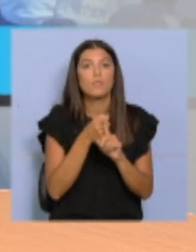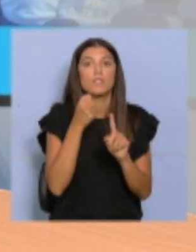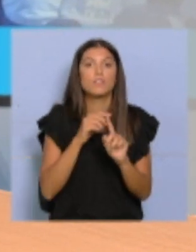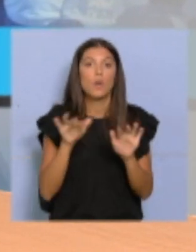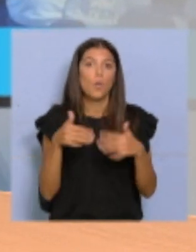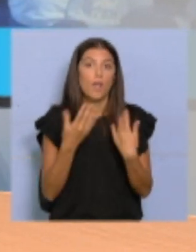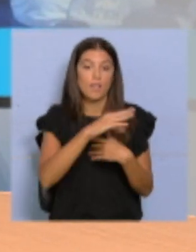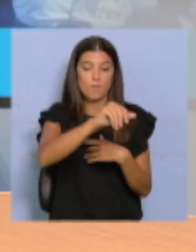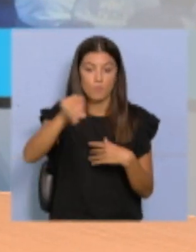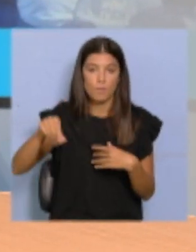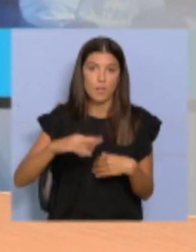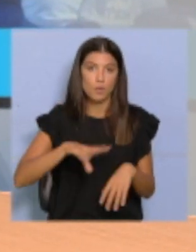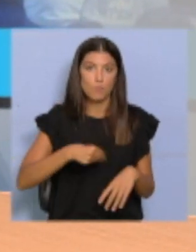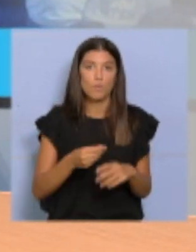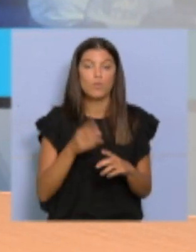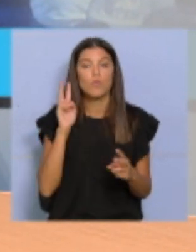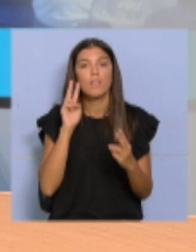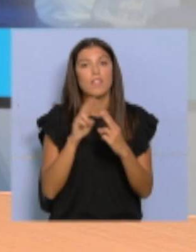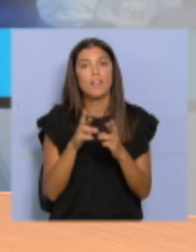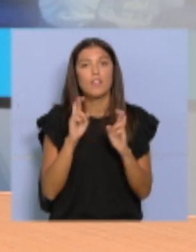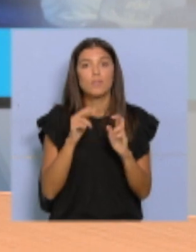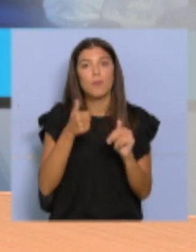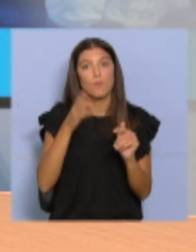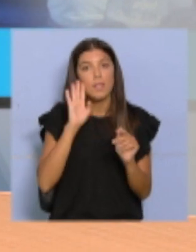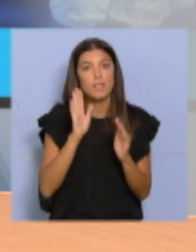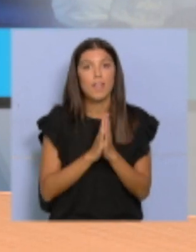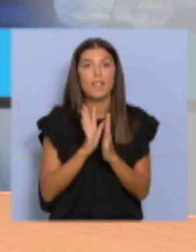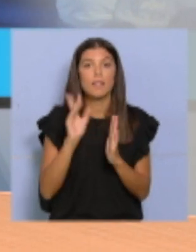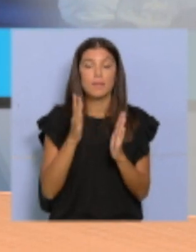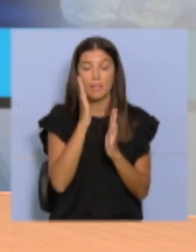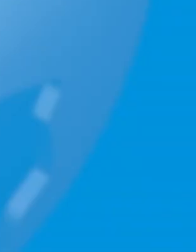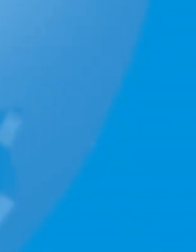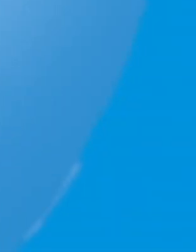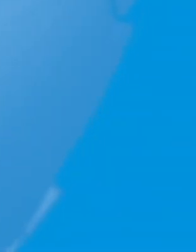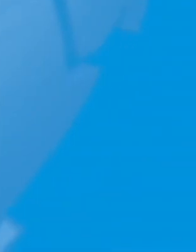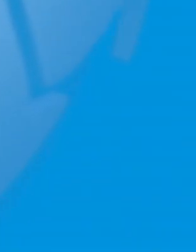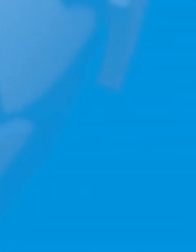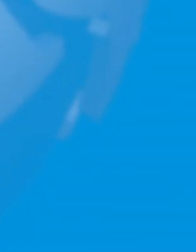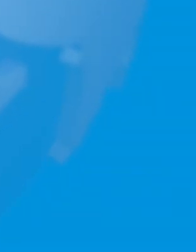qualquer parte do mundo. Até lá, votos de uma ótima tarde e até amanhã, se Deus quiser.